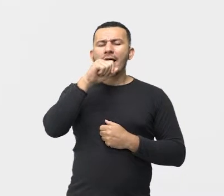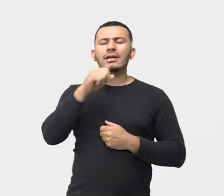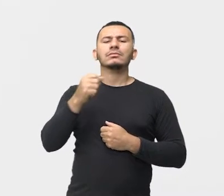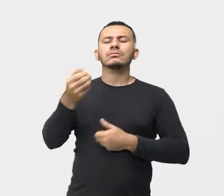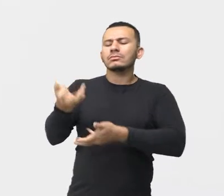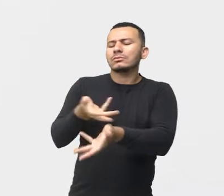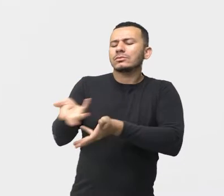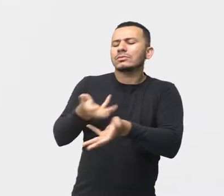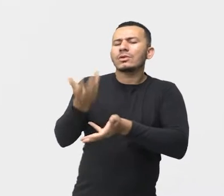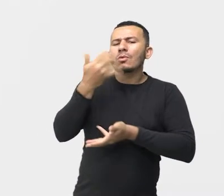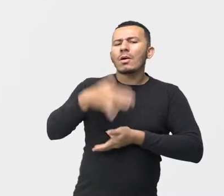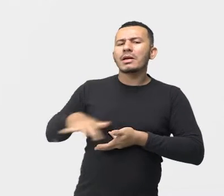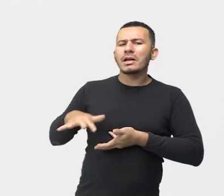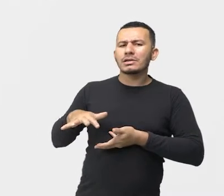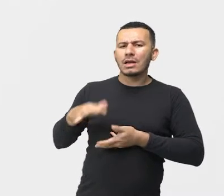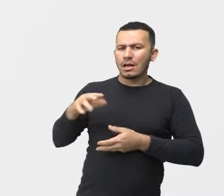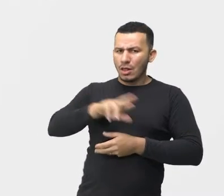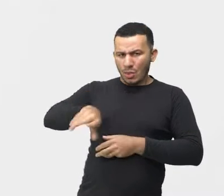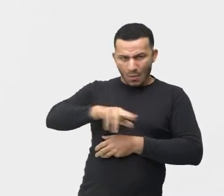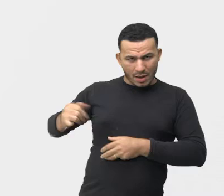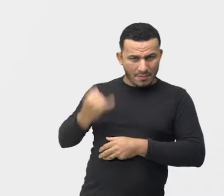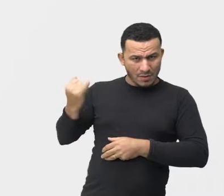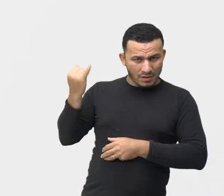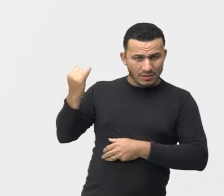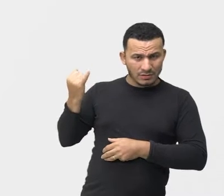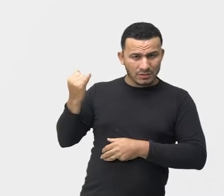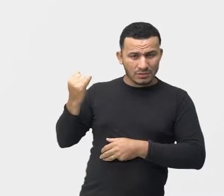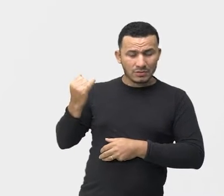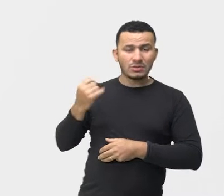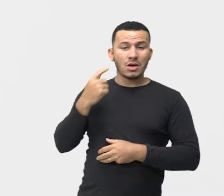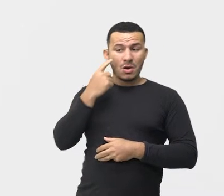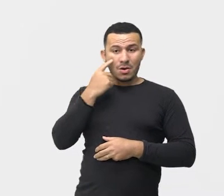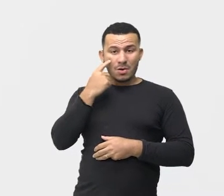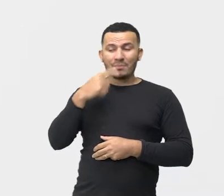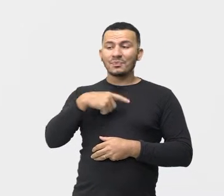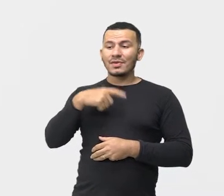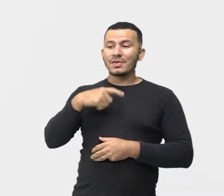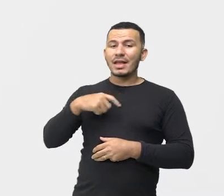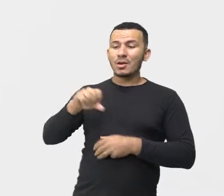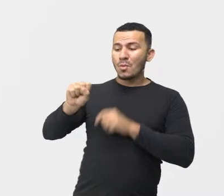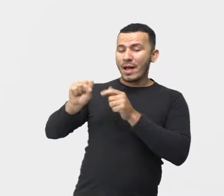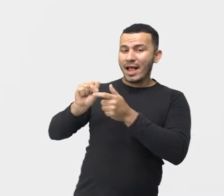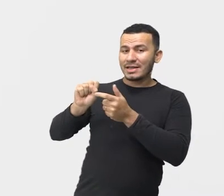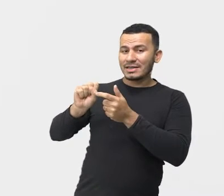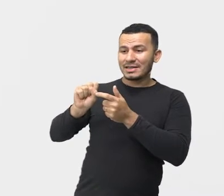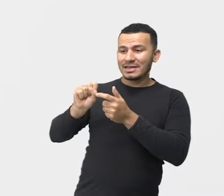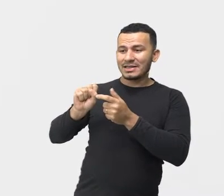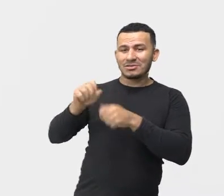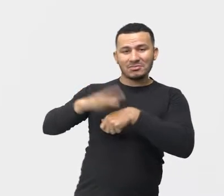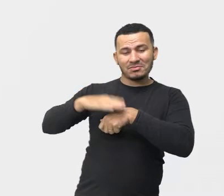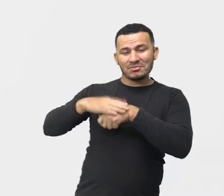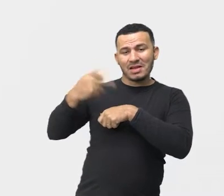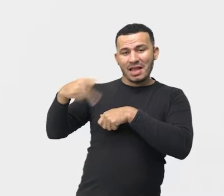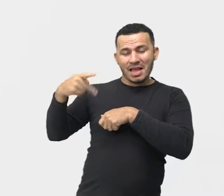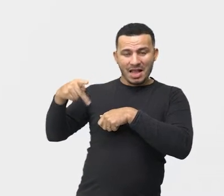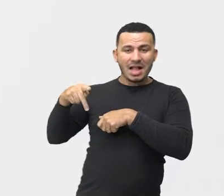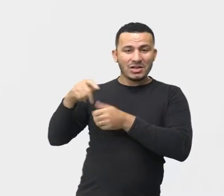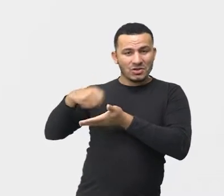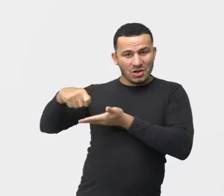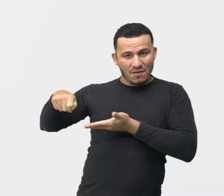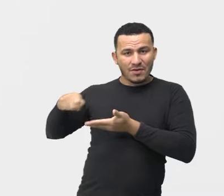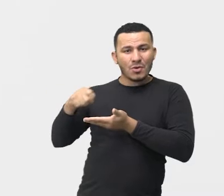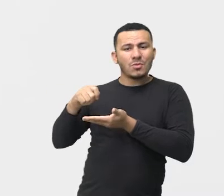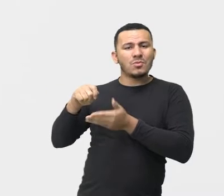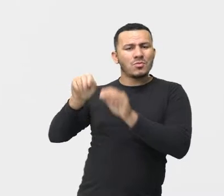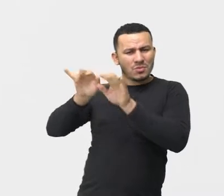a criança? Não conta? Nota aí que tem esse Szinho após o não. Foi assim que ele escreveu e a gente